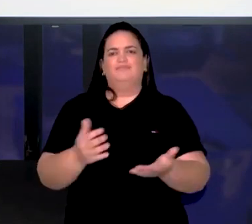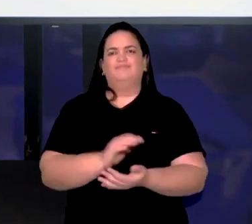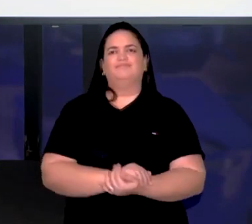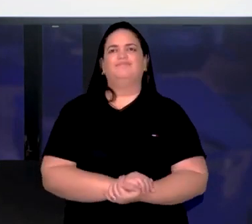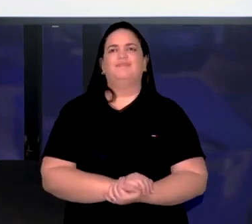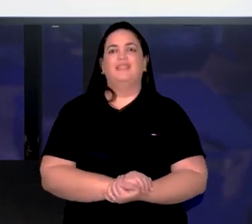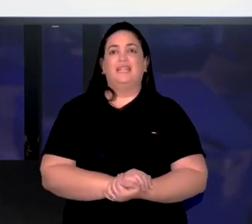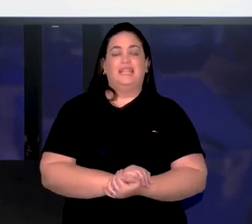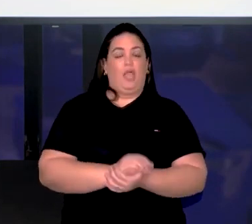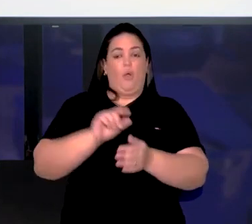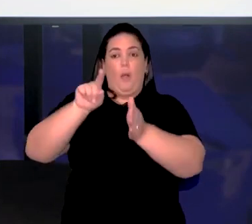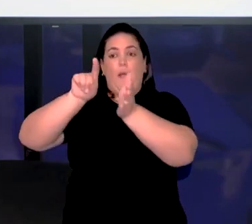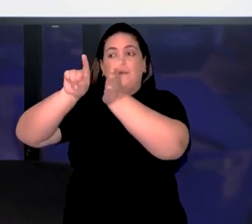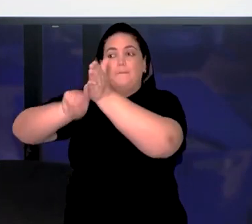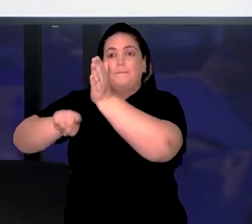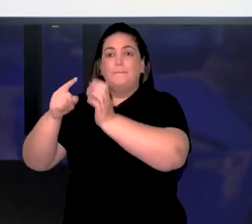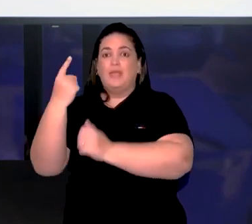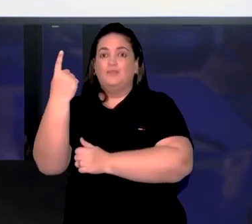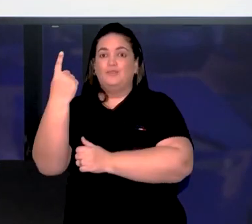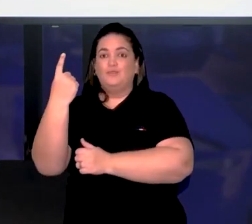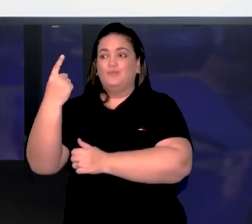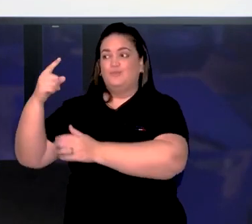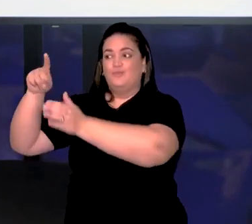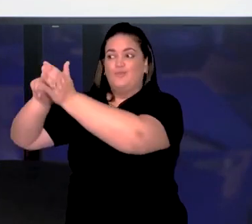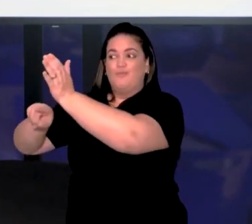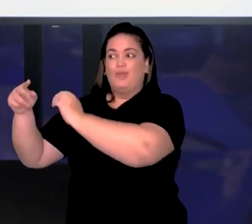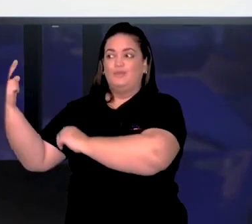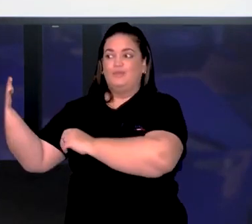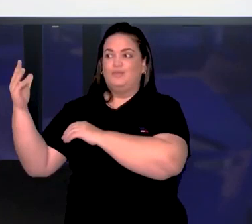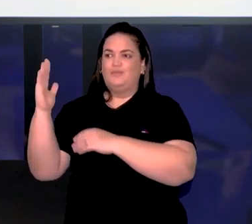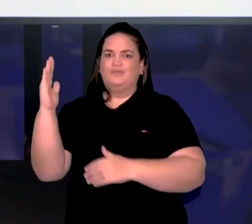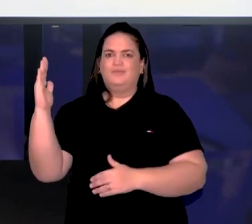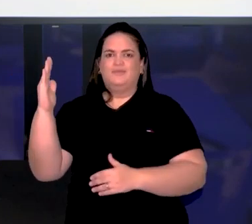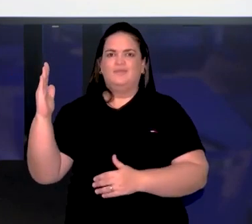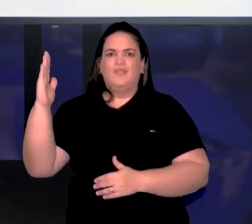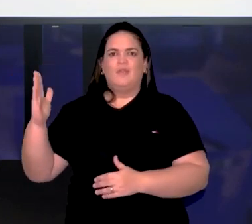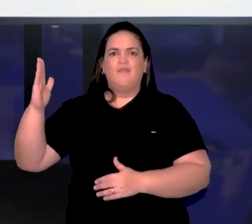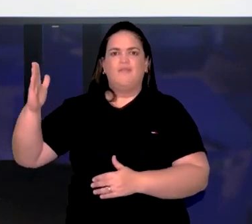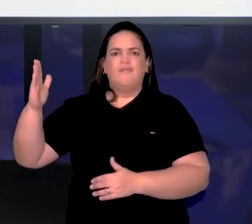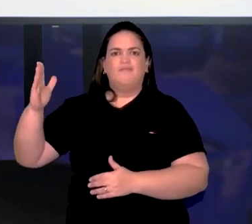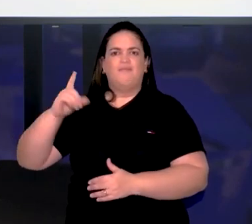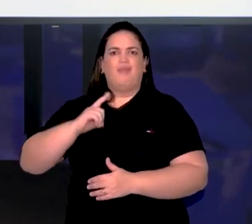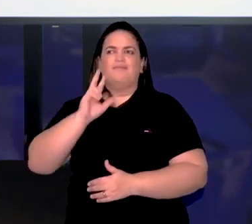entre menos 1 e menos 2, vai estar a minha resposta.